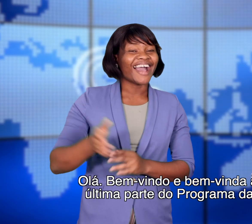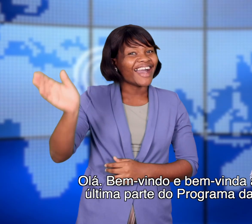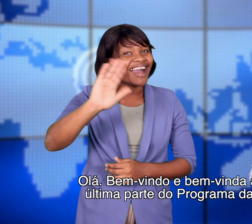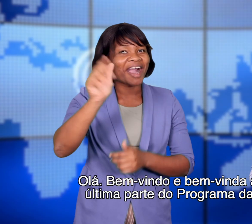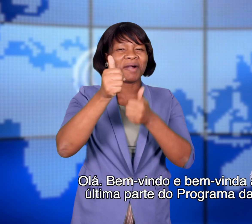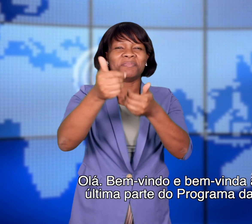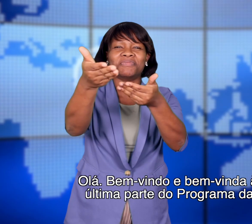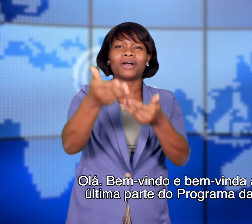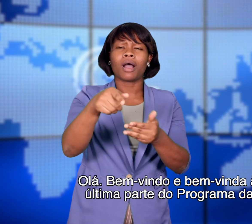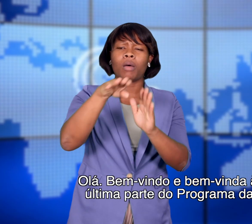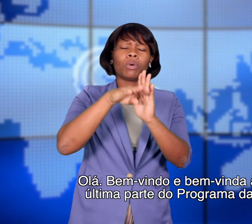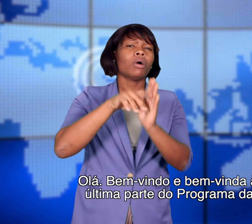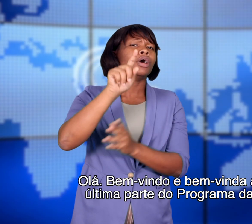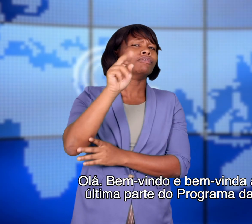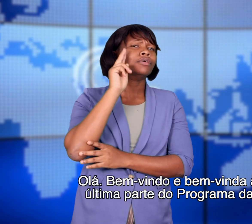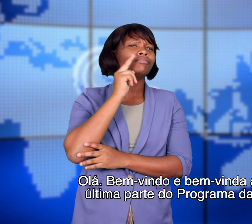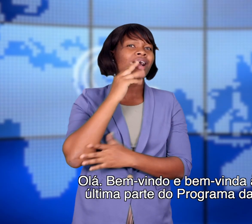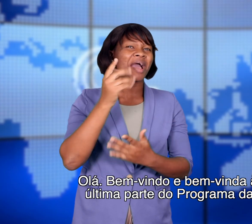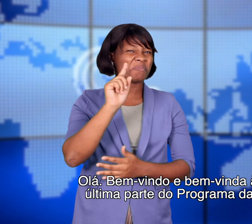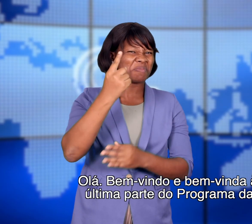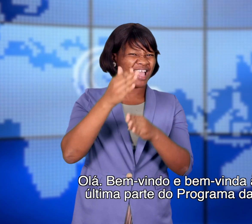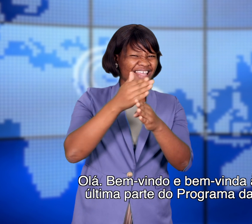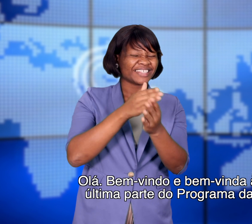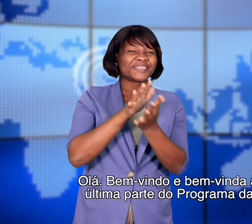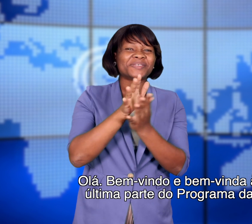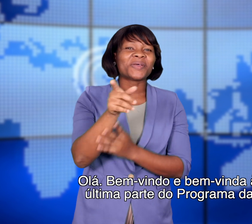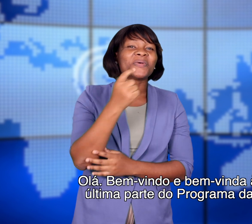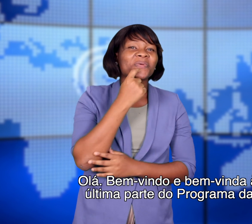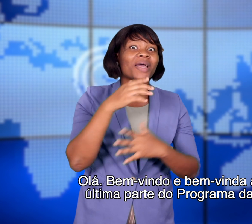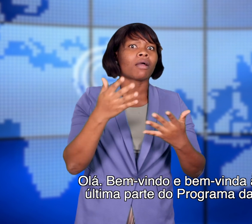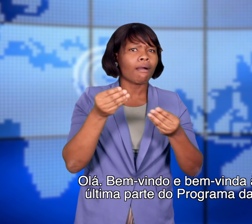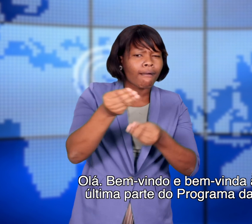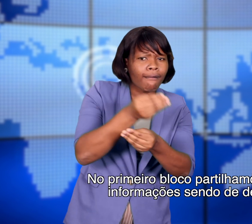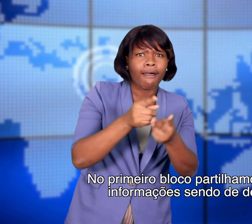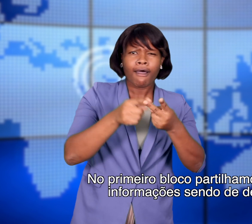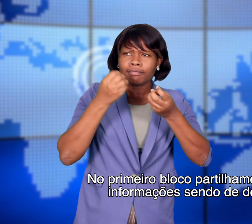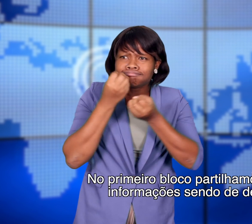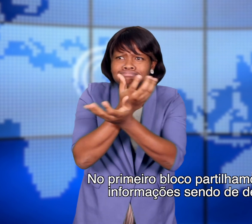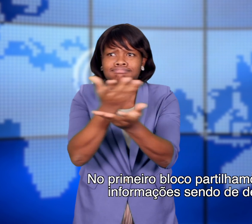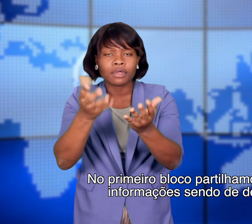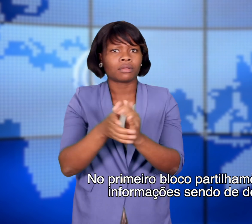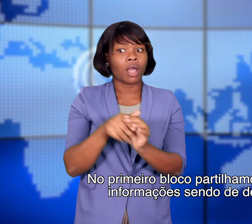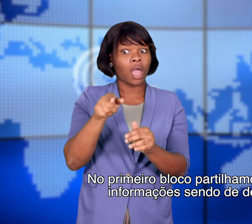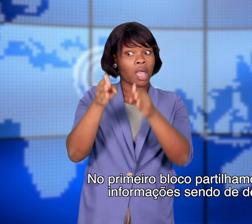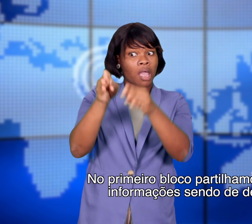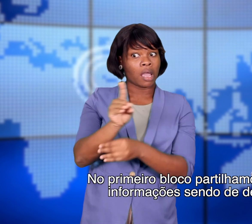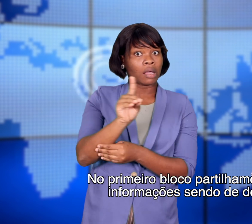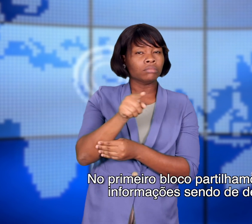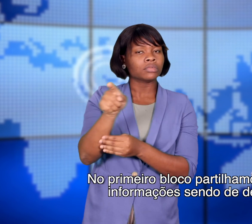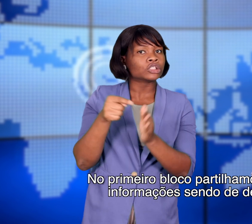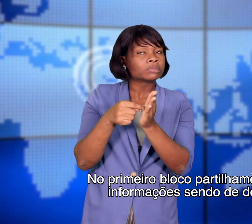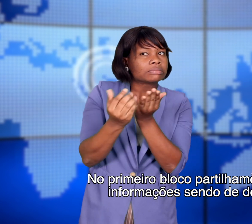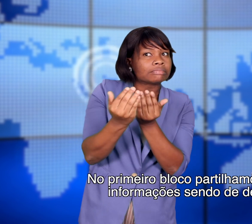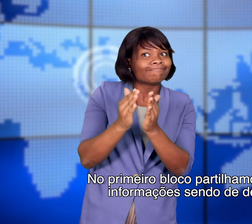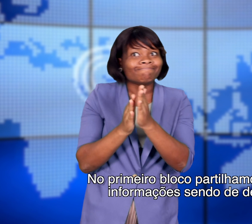Olá, bem-vindo e bem-vinda à segunda e última parte do programa da TV Surdo. No primeiro bloco, partilhamos